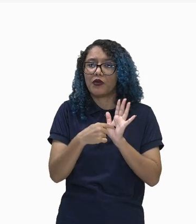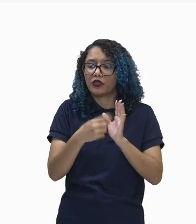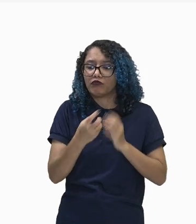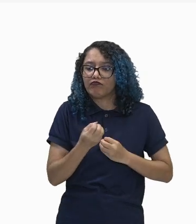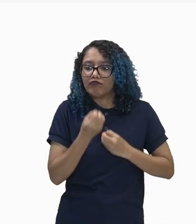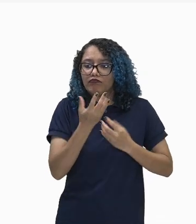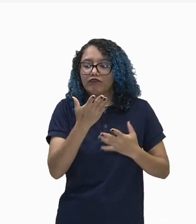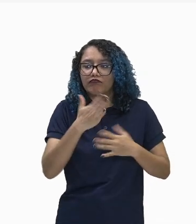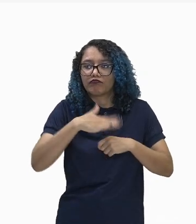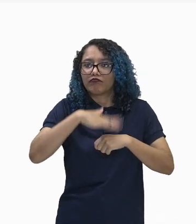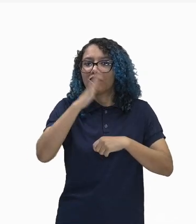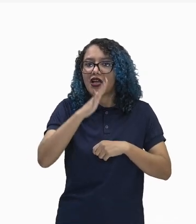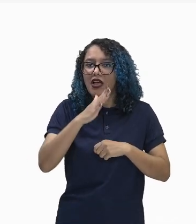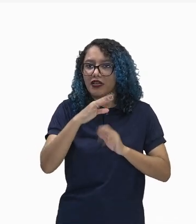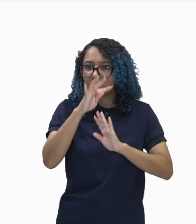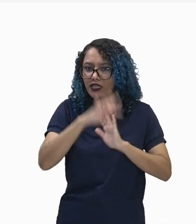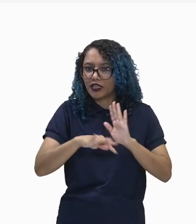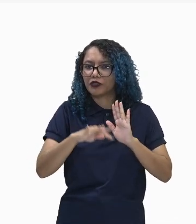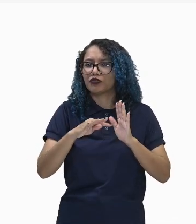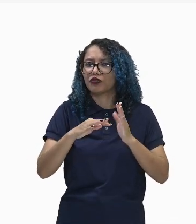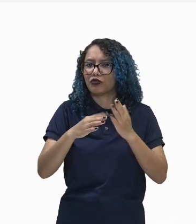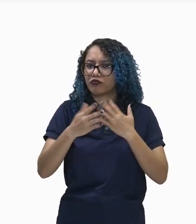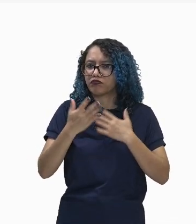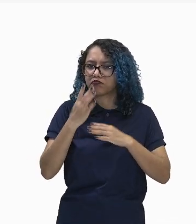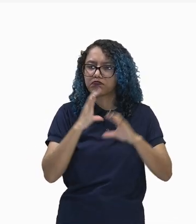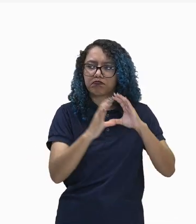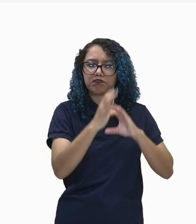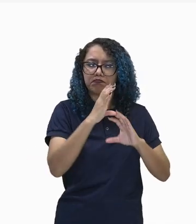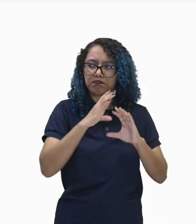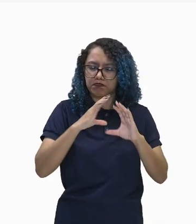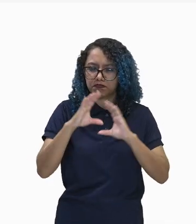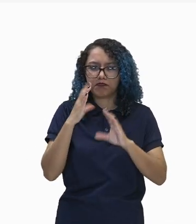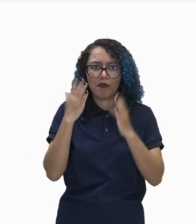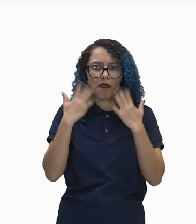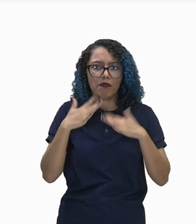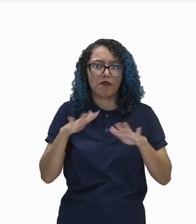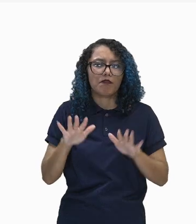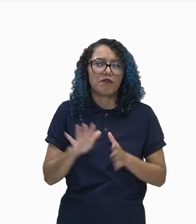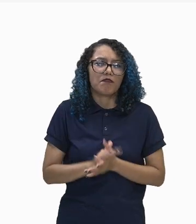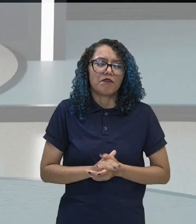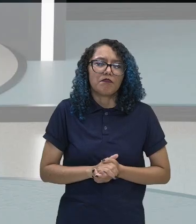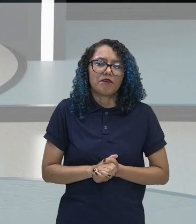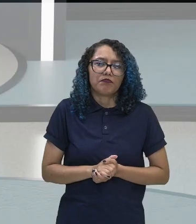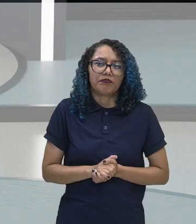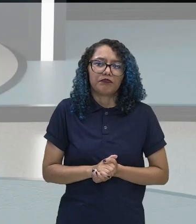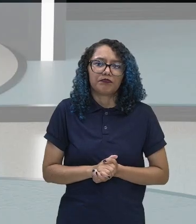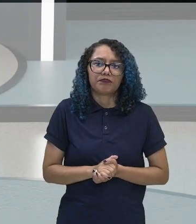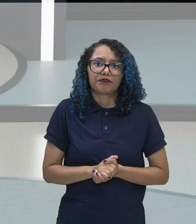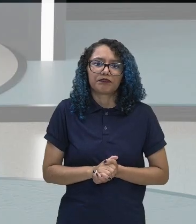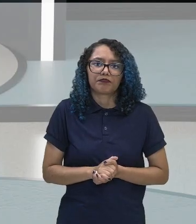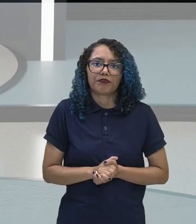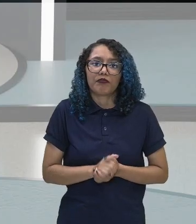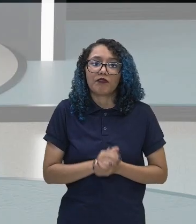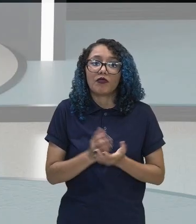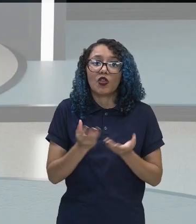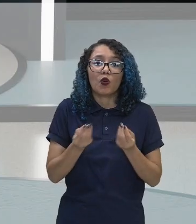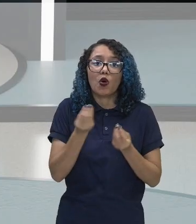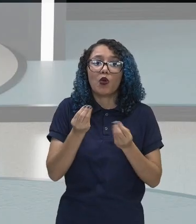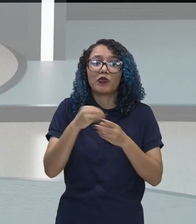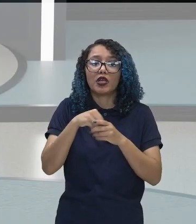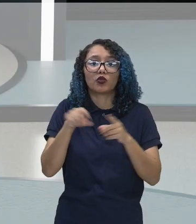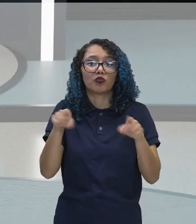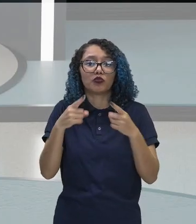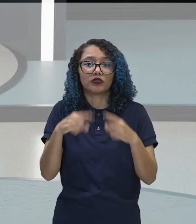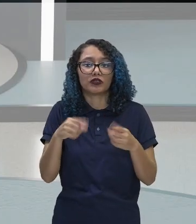deixar o texto mais fluente, né? Polissíndeto na música e na poesia. Clara